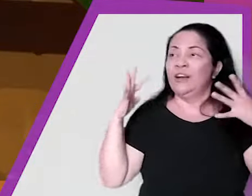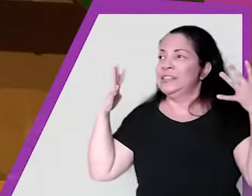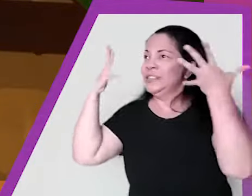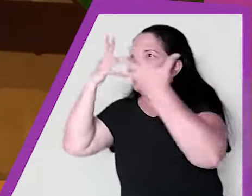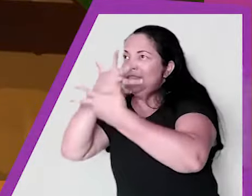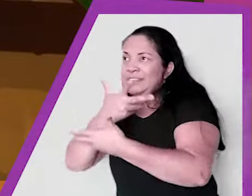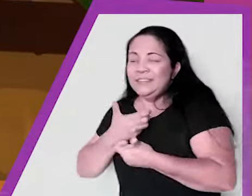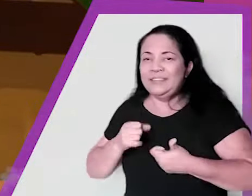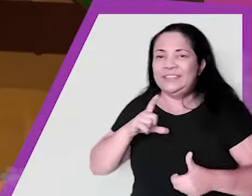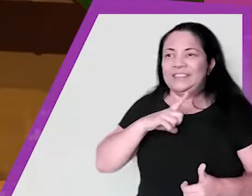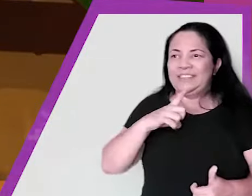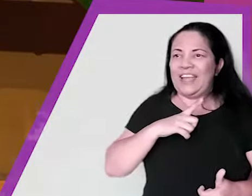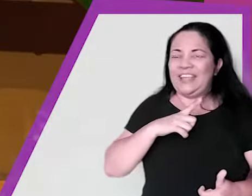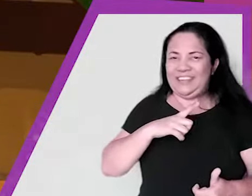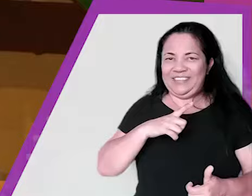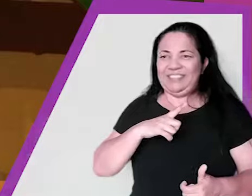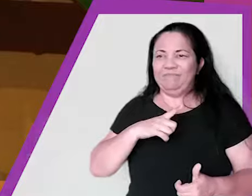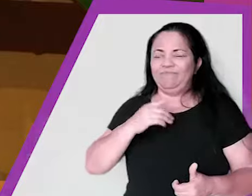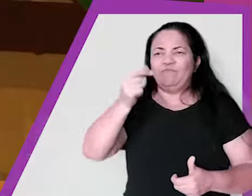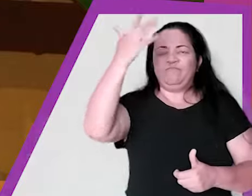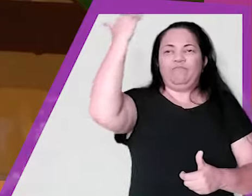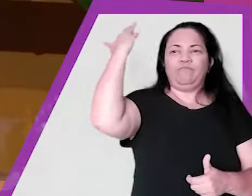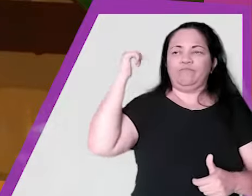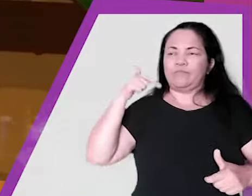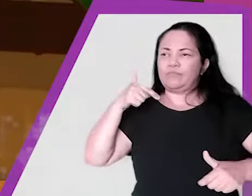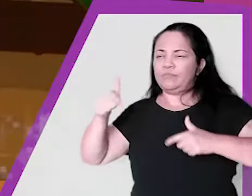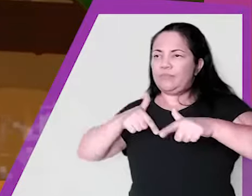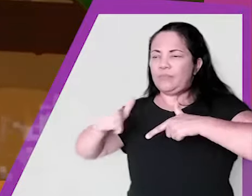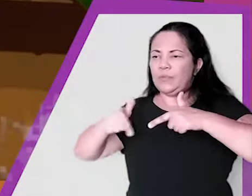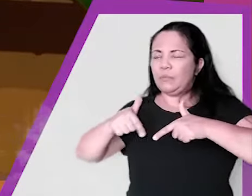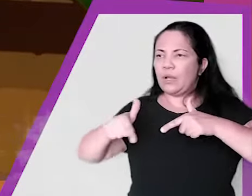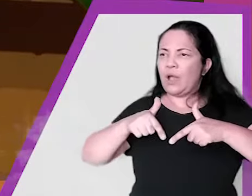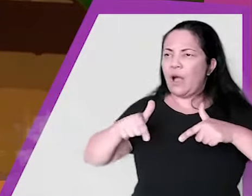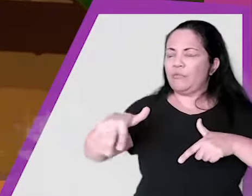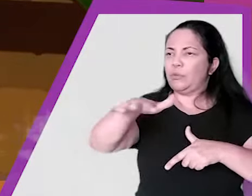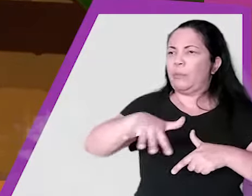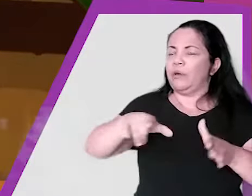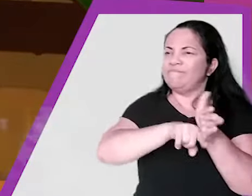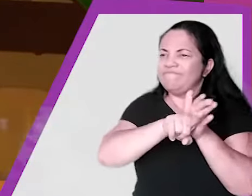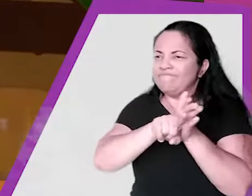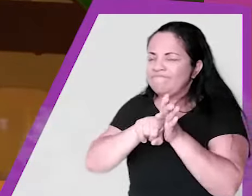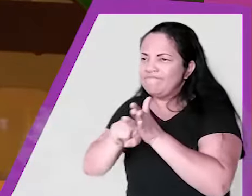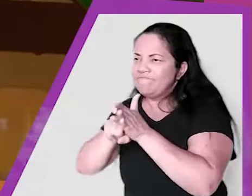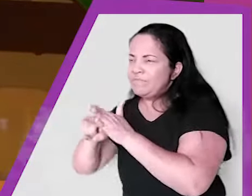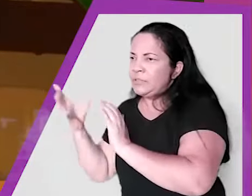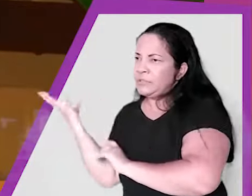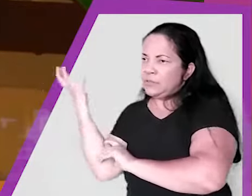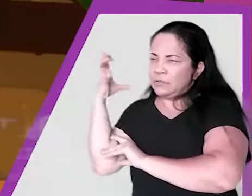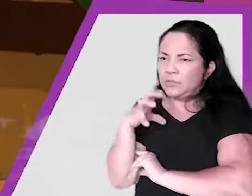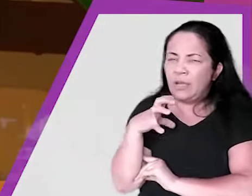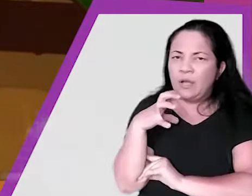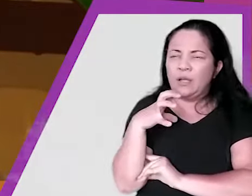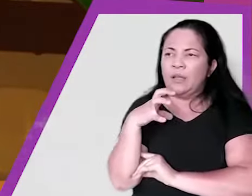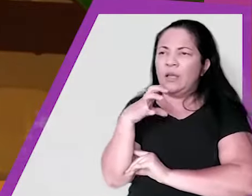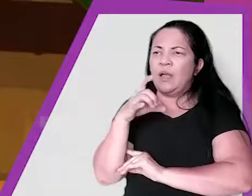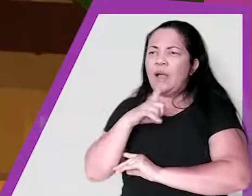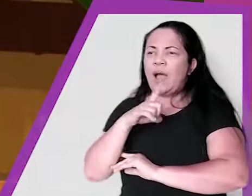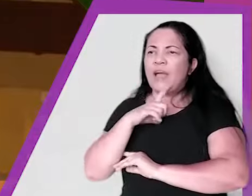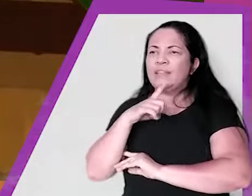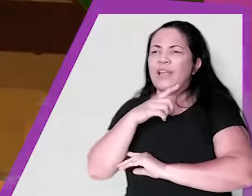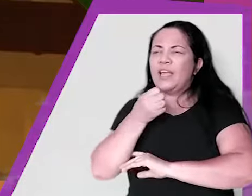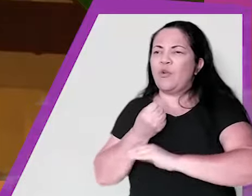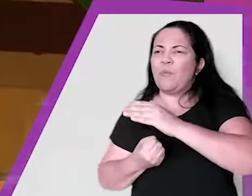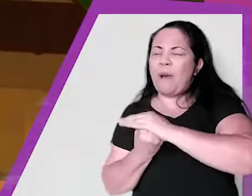do cerrado é muito, muito bonita. Então eu teve uma época que eu trabalhava fazendo pesquisa no